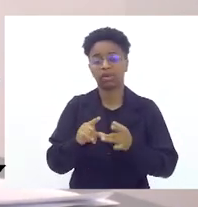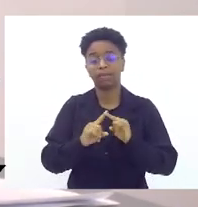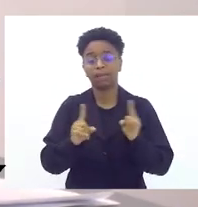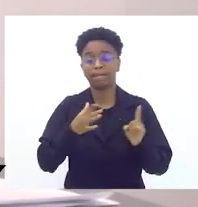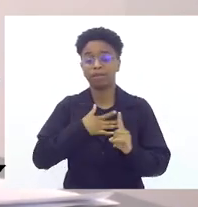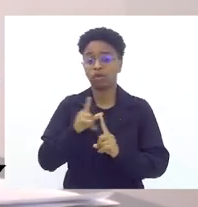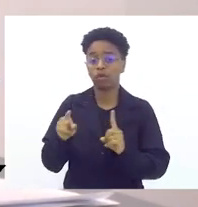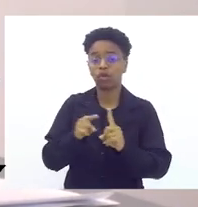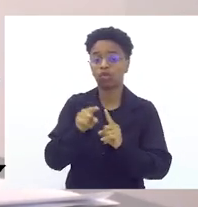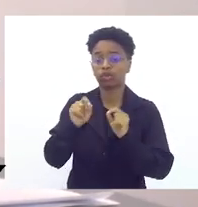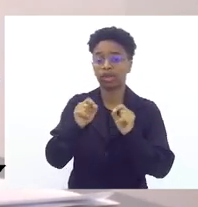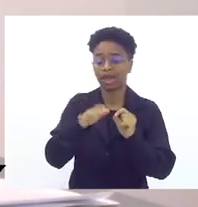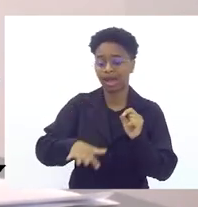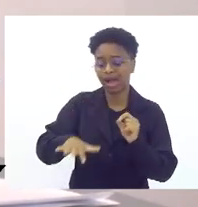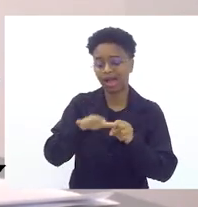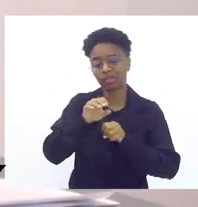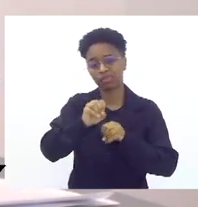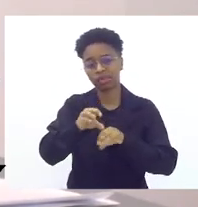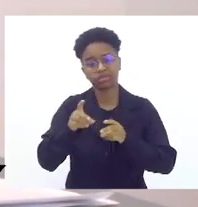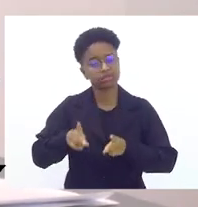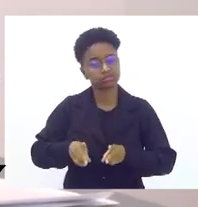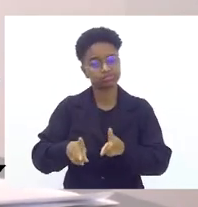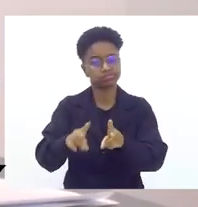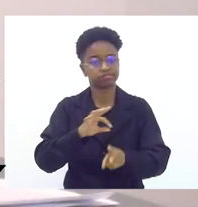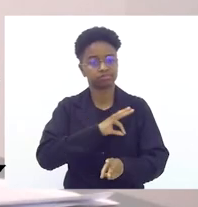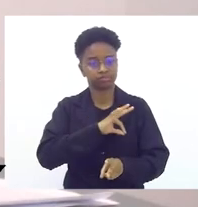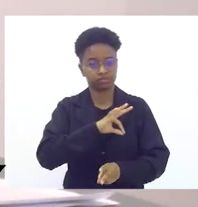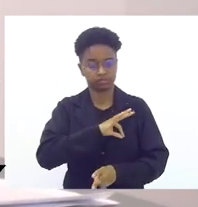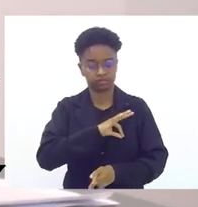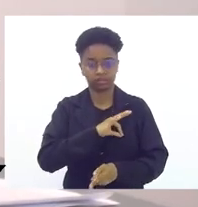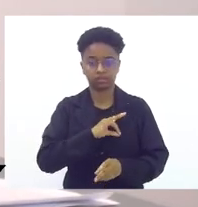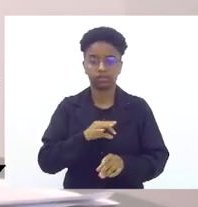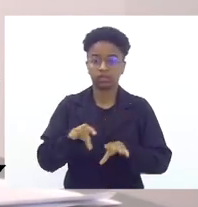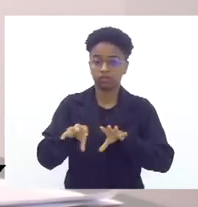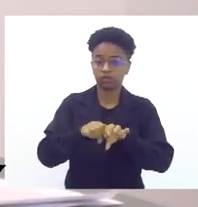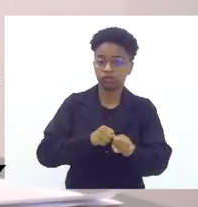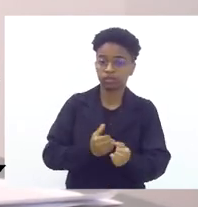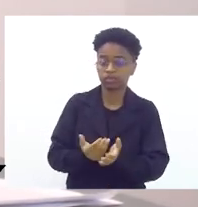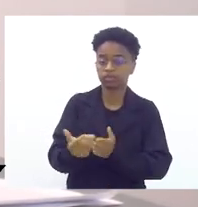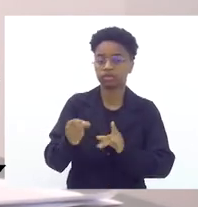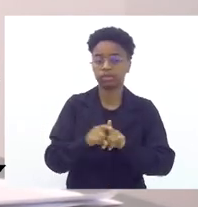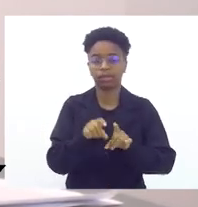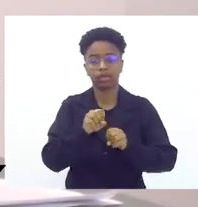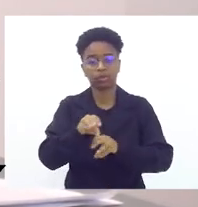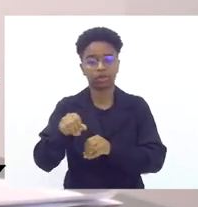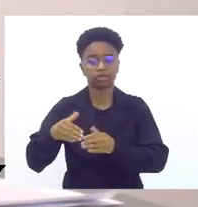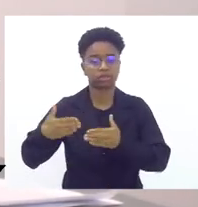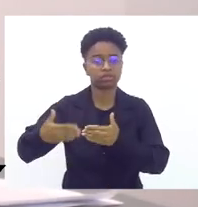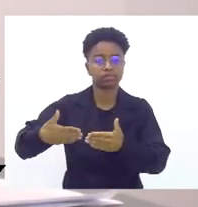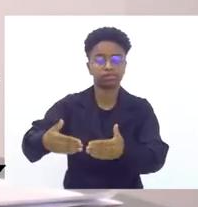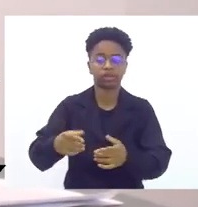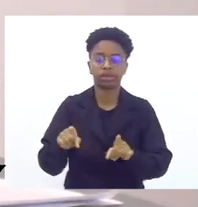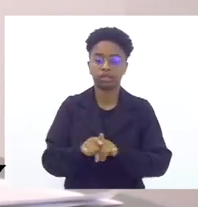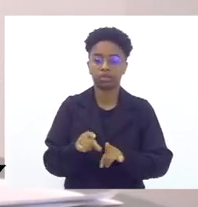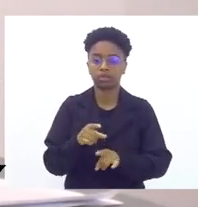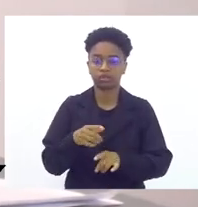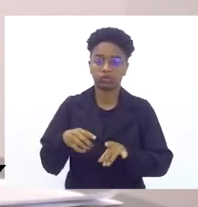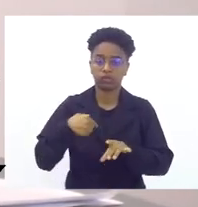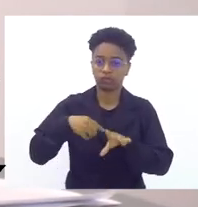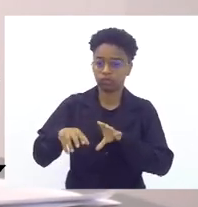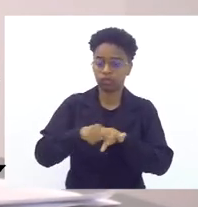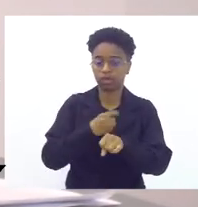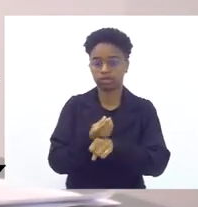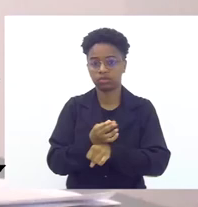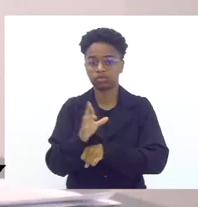é na educação é na educação continuada dos policiais na formação Inicial e na educação continuada sou também Doutora em direito pela